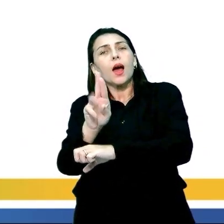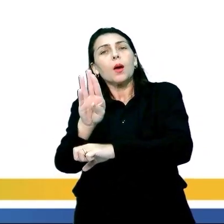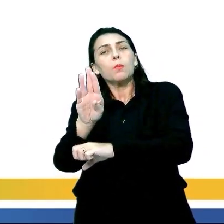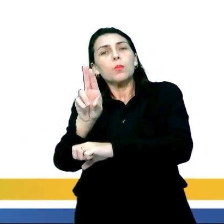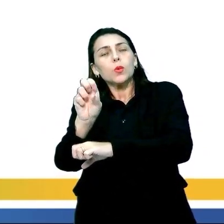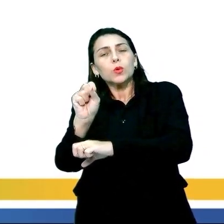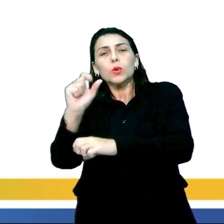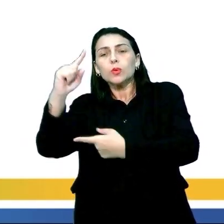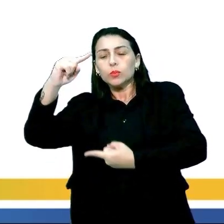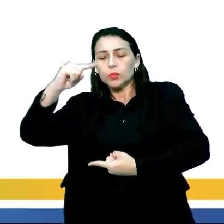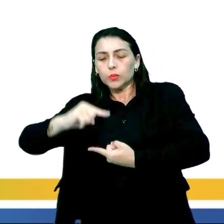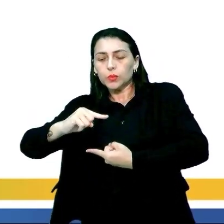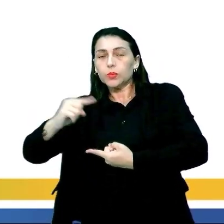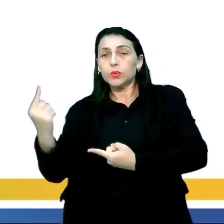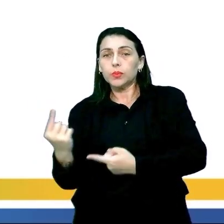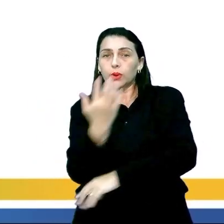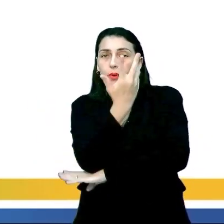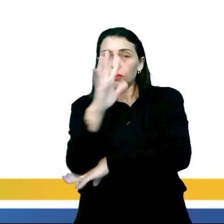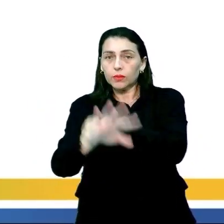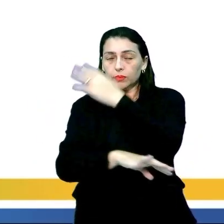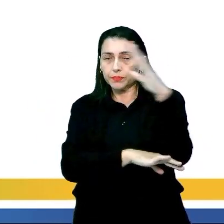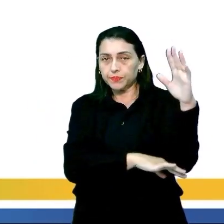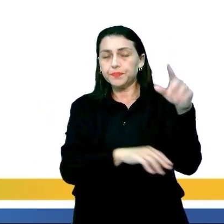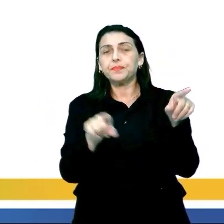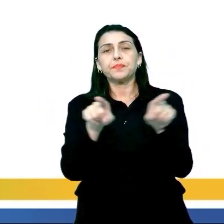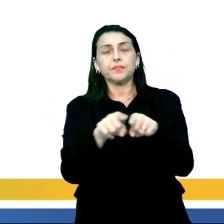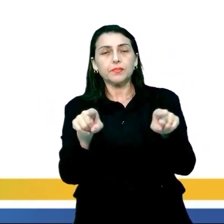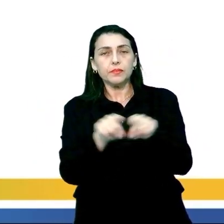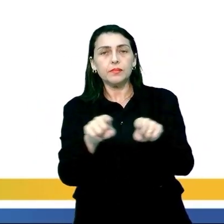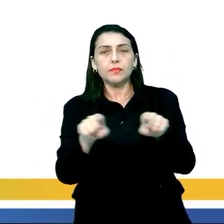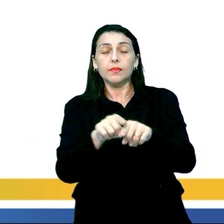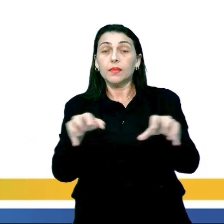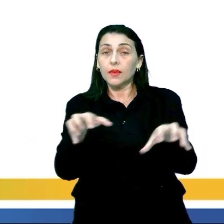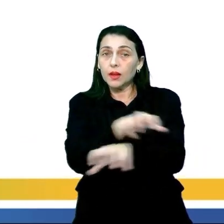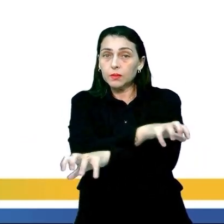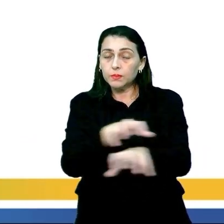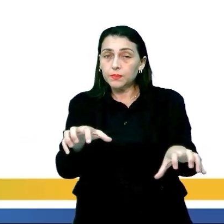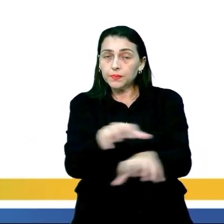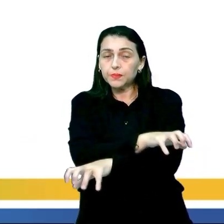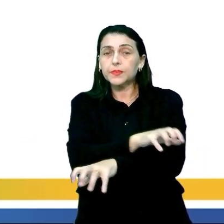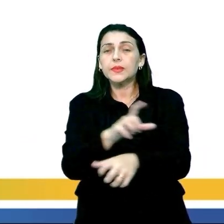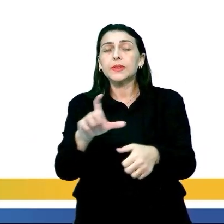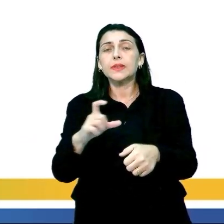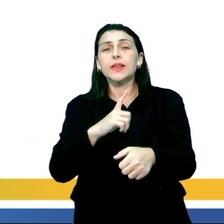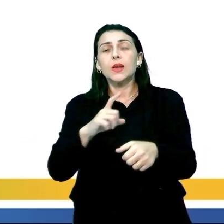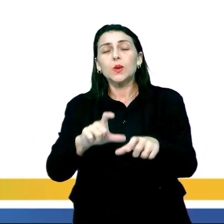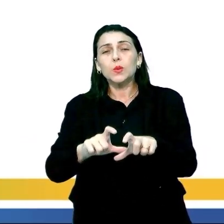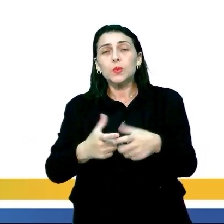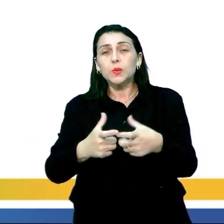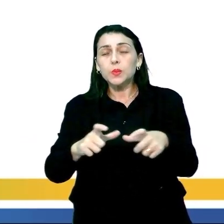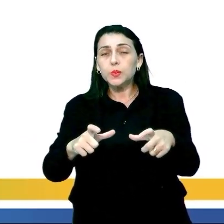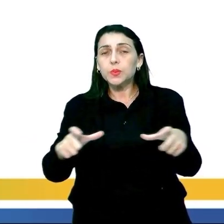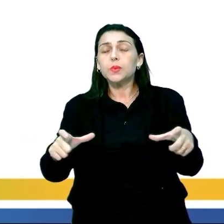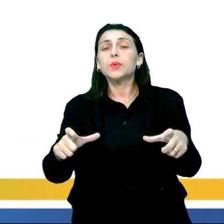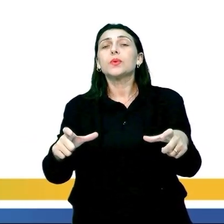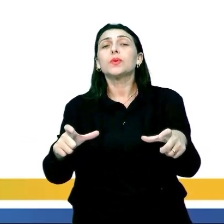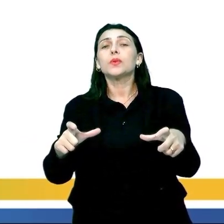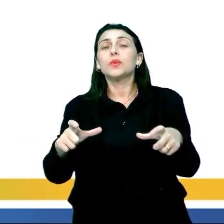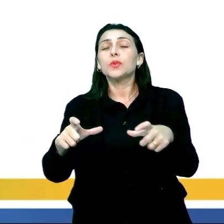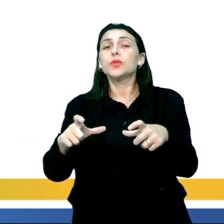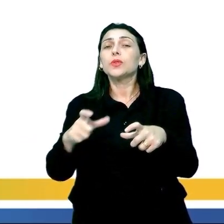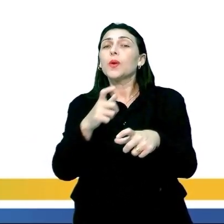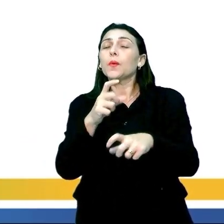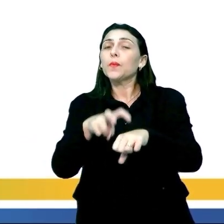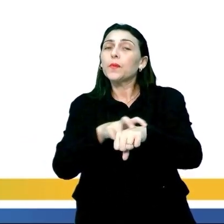árvores de pequeno porte. Além disso, esse bioma é constituído de amplas áreas de